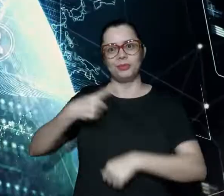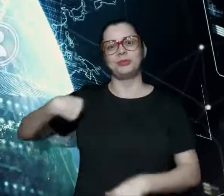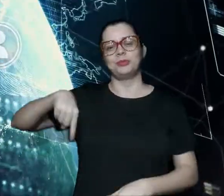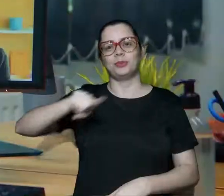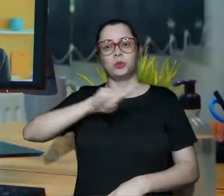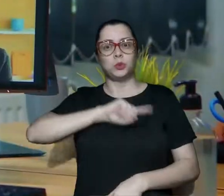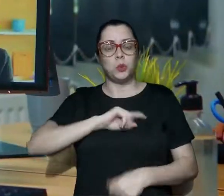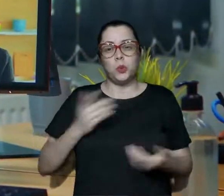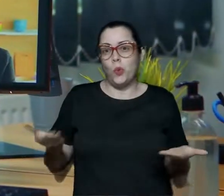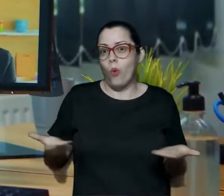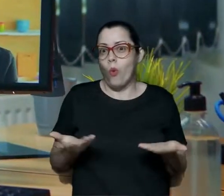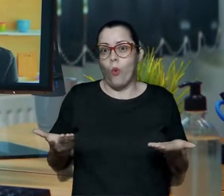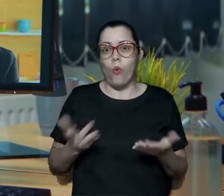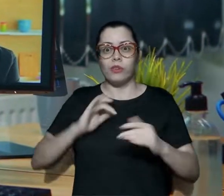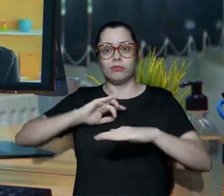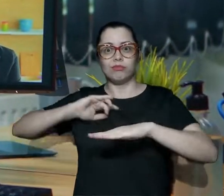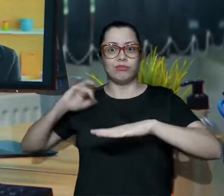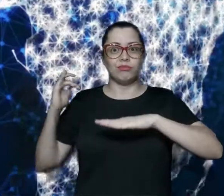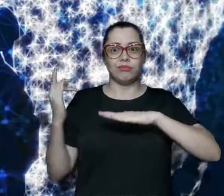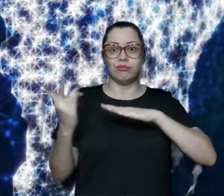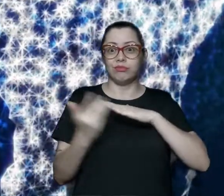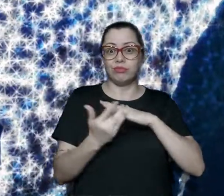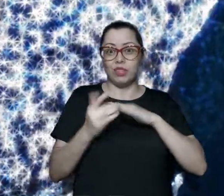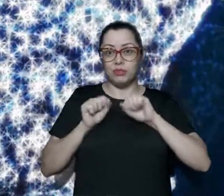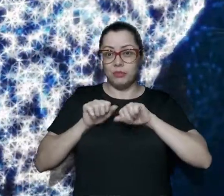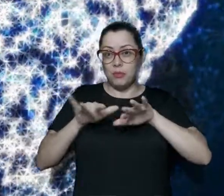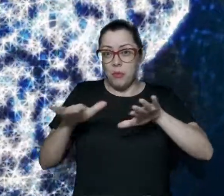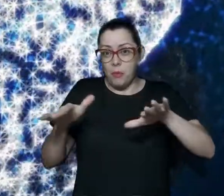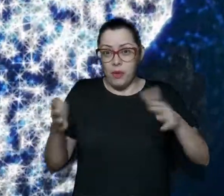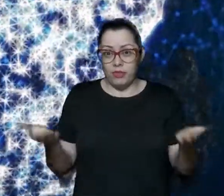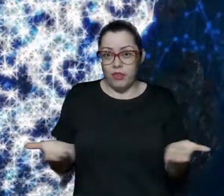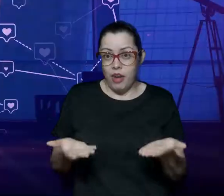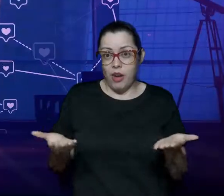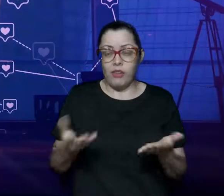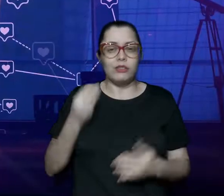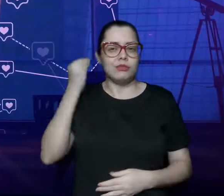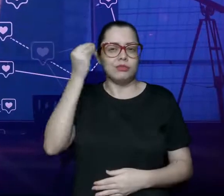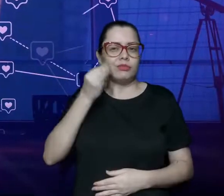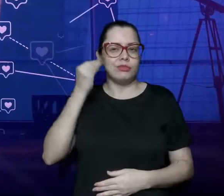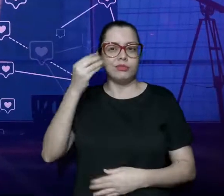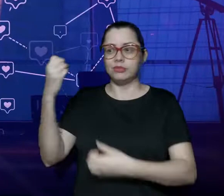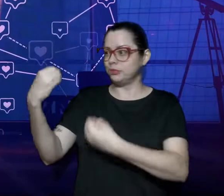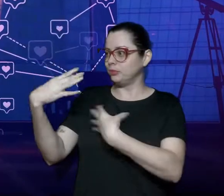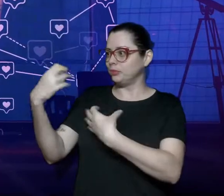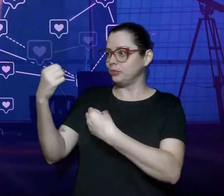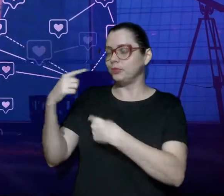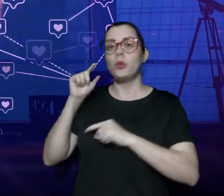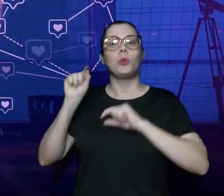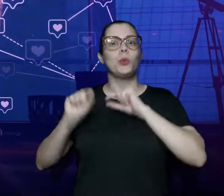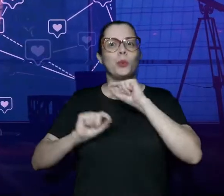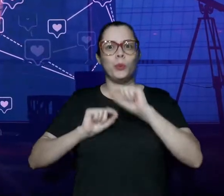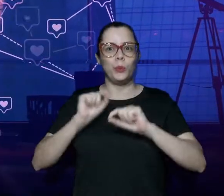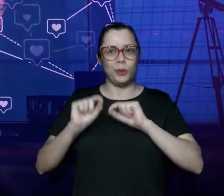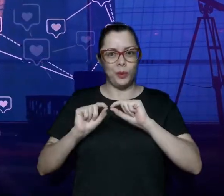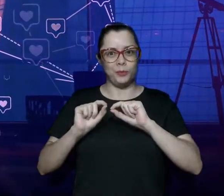hora. Hoje, através dessas mídias que estamos nesse momento, podemos vivenciar um ensinamento.